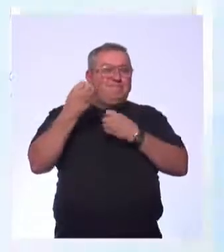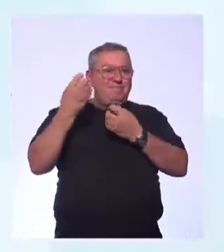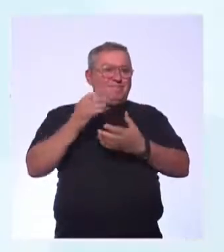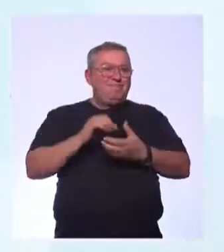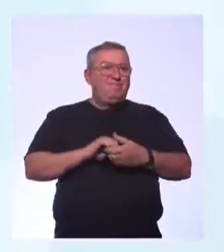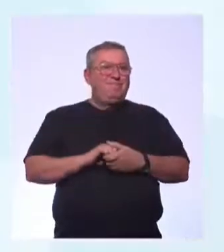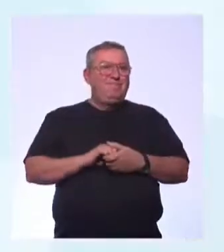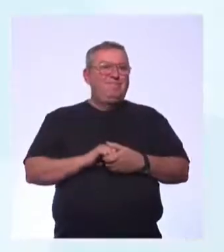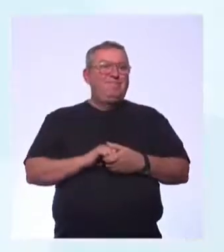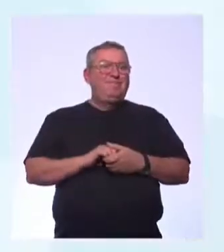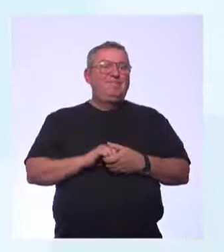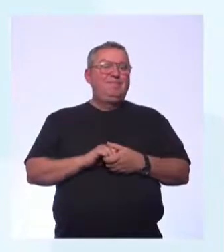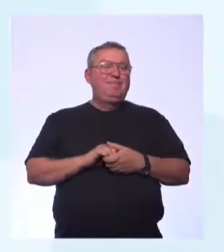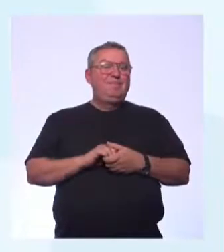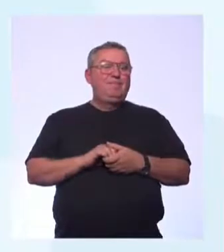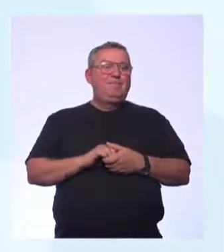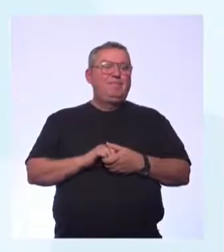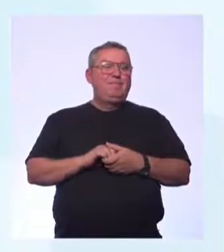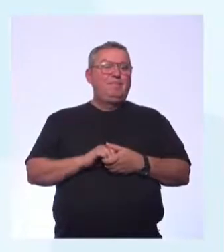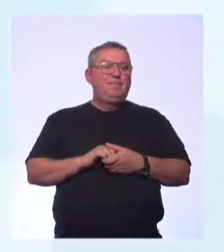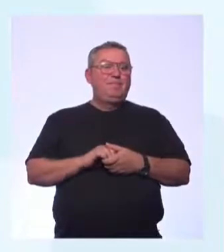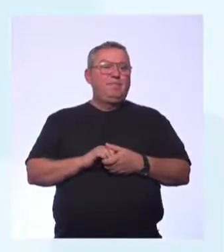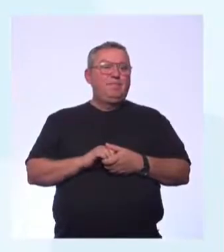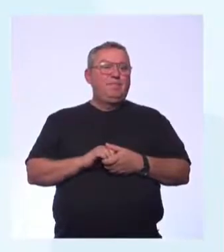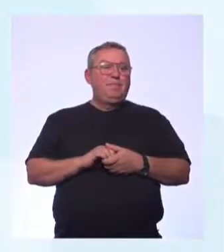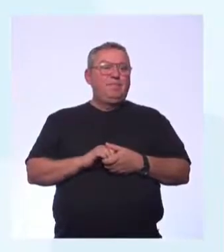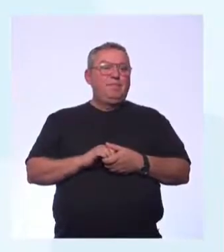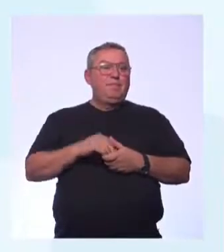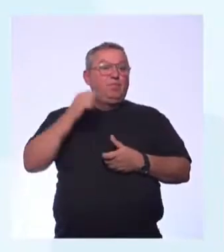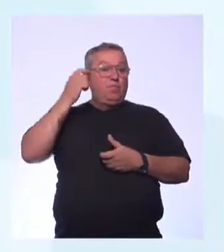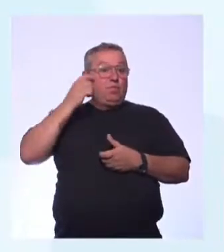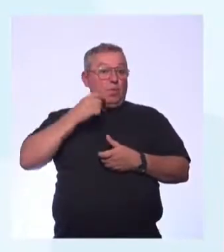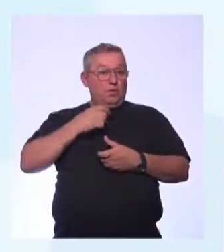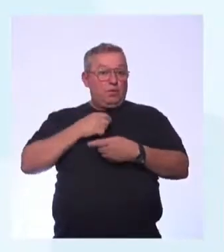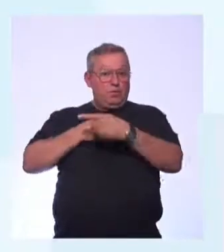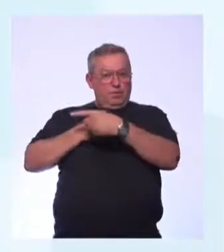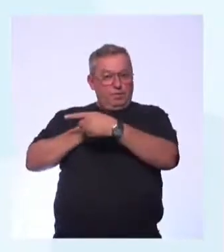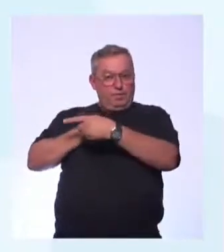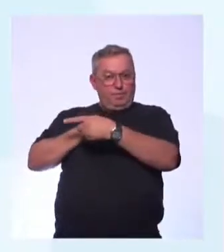vocês. Vamos lá. Então, Dom Pedro I,